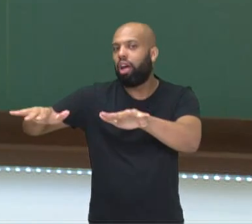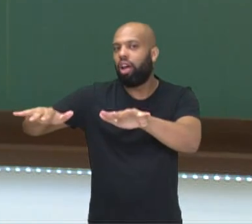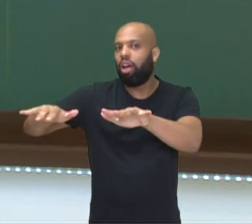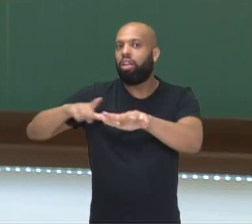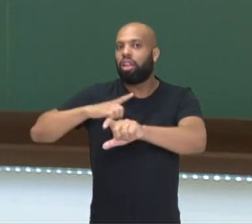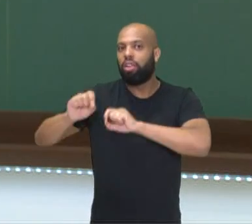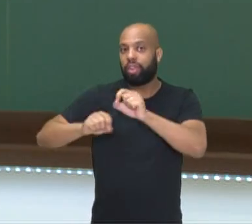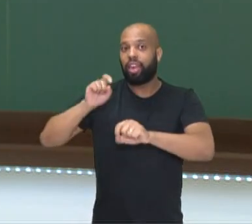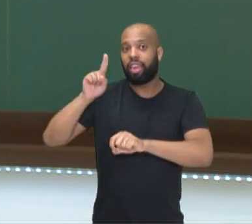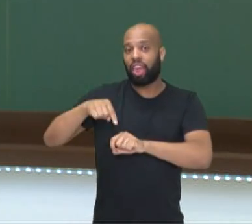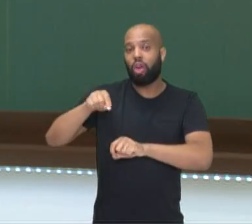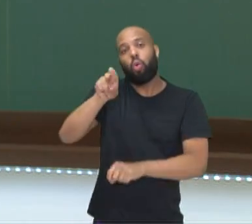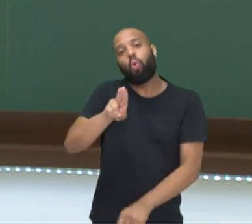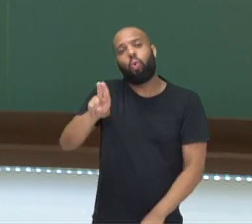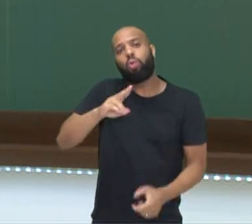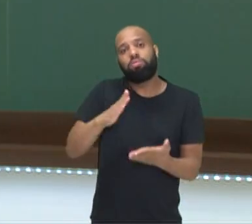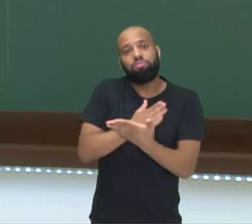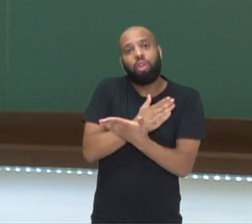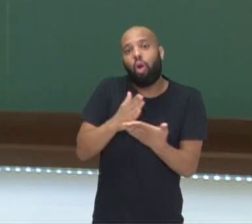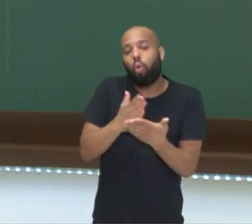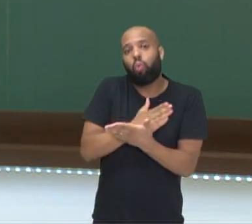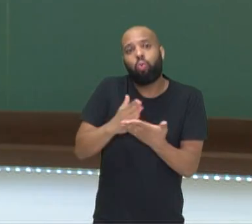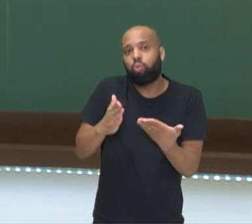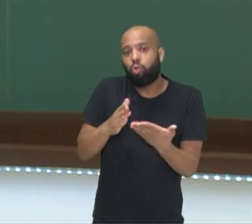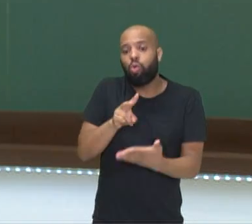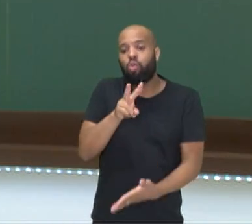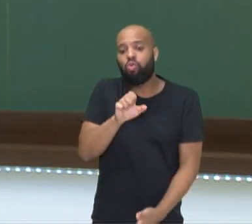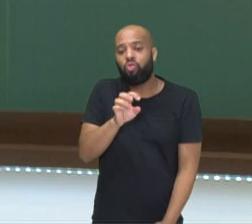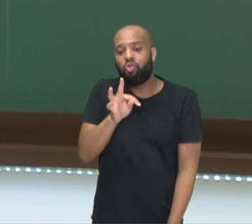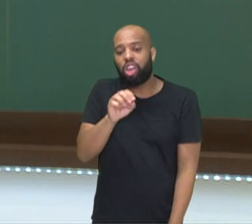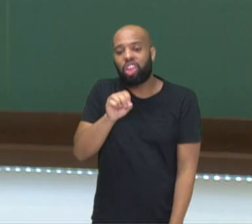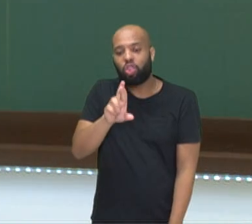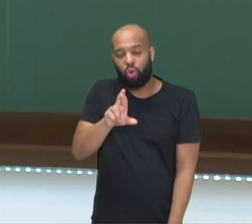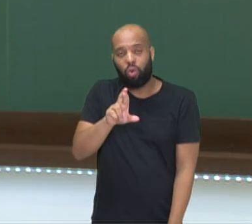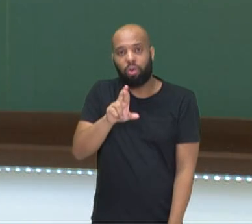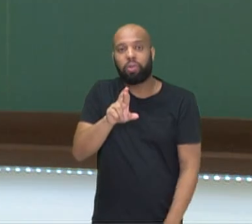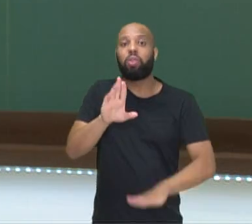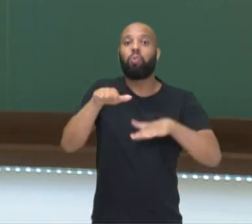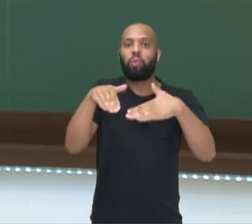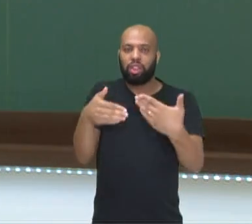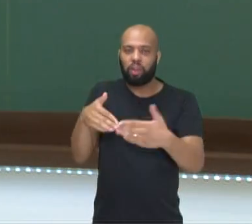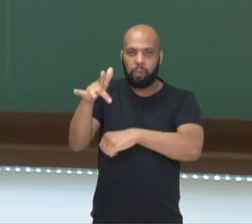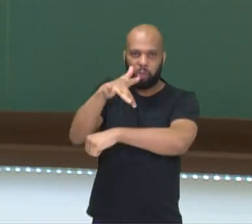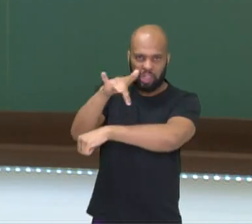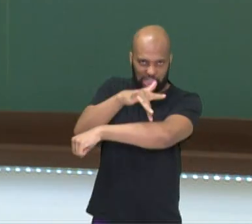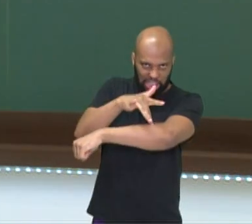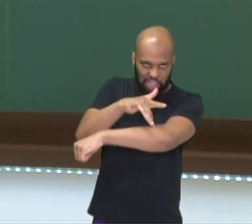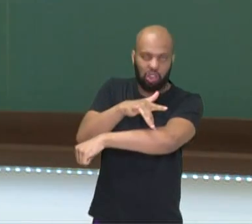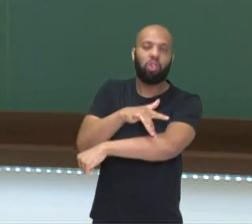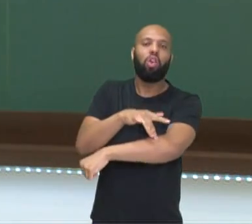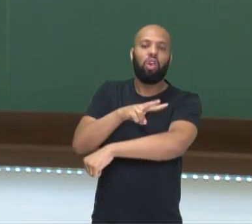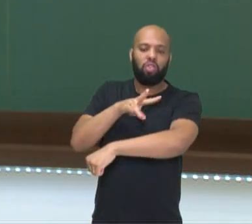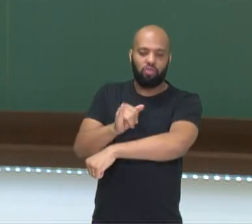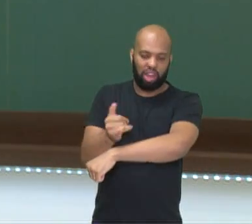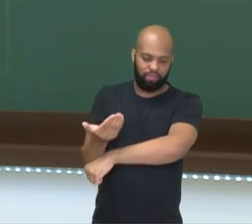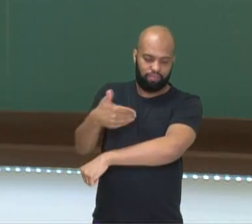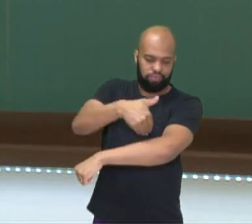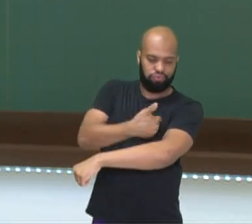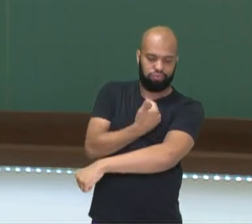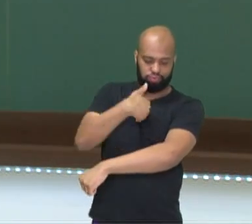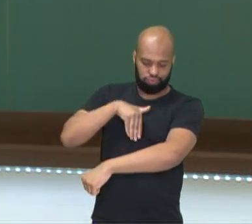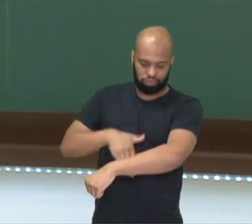um vetor. Ou seja, o mosquito vai levar, vai transmitir ao nosso corpo